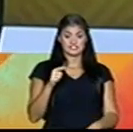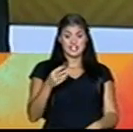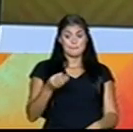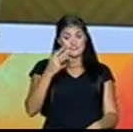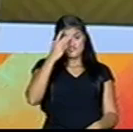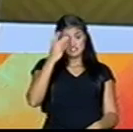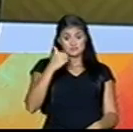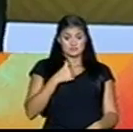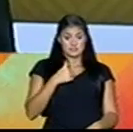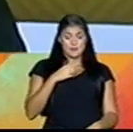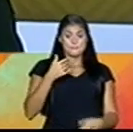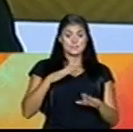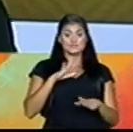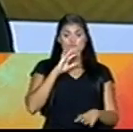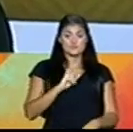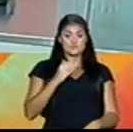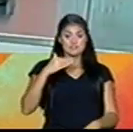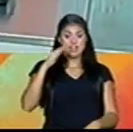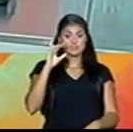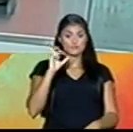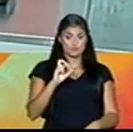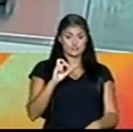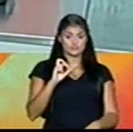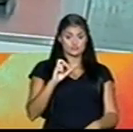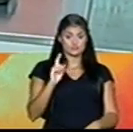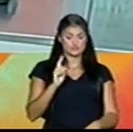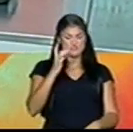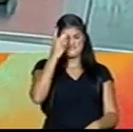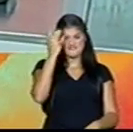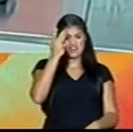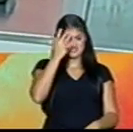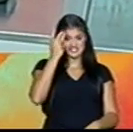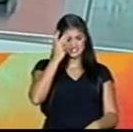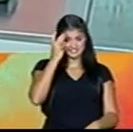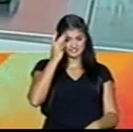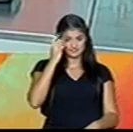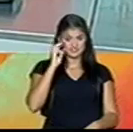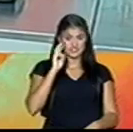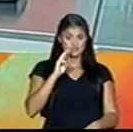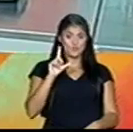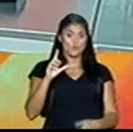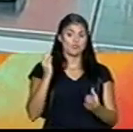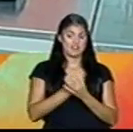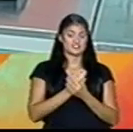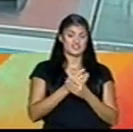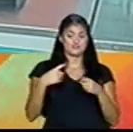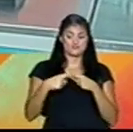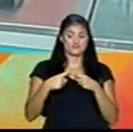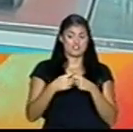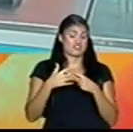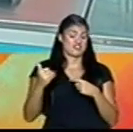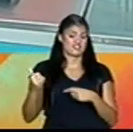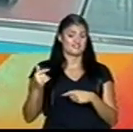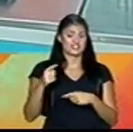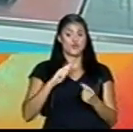Sim, mas o meu filho que tem 8 anos, não é, os meus não são assim tão fáceis de convencer. Não, porque começam a olhar para o lanche do colega do lado. Pois, mas é que ele